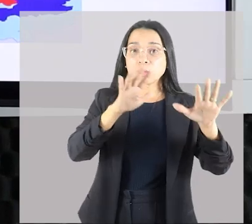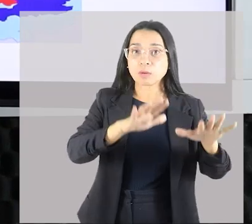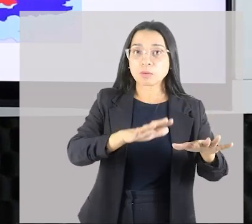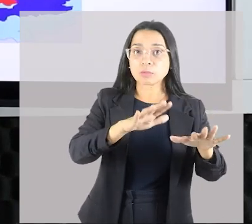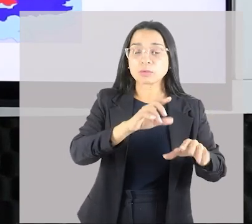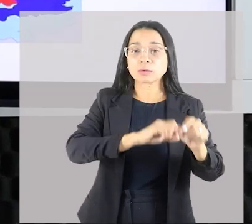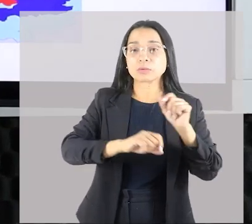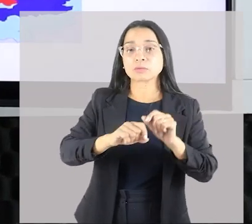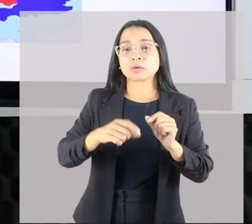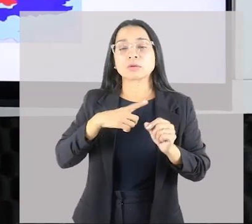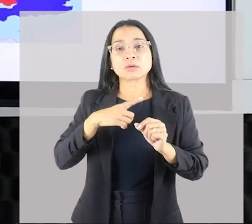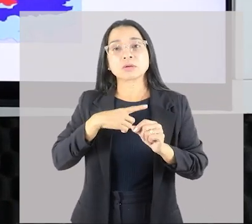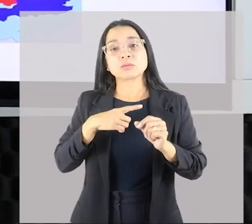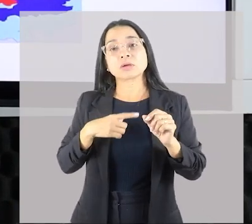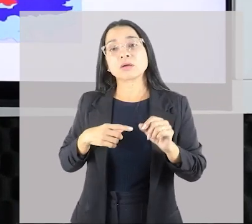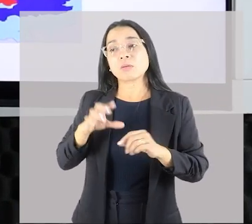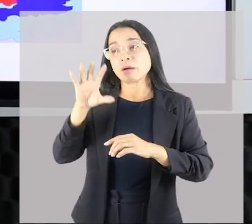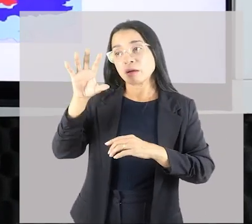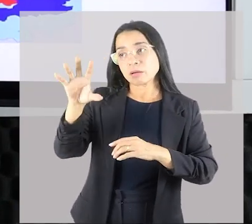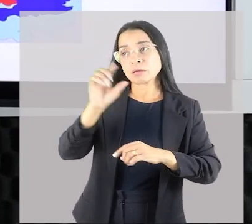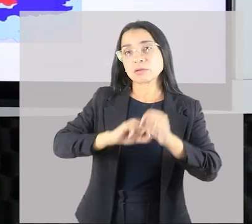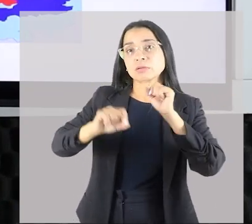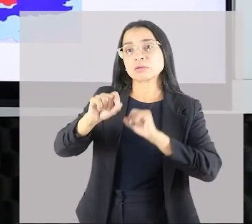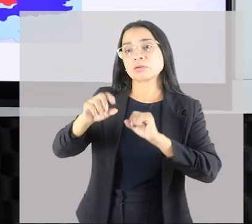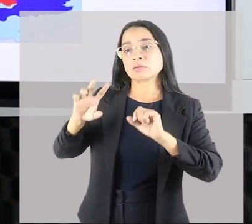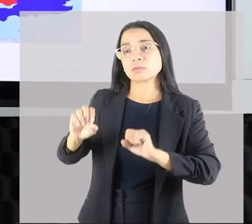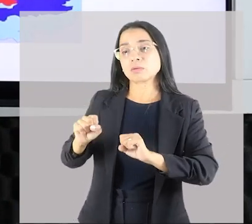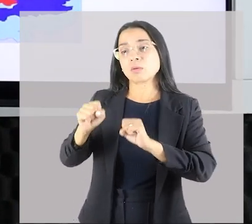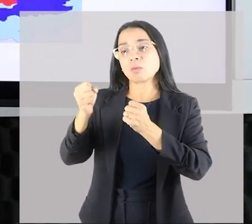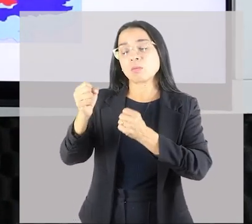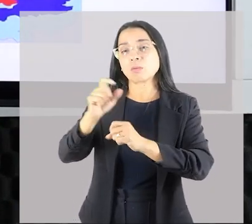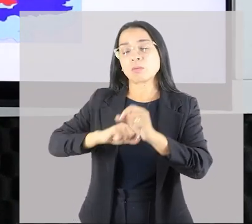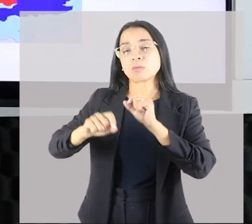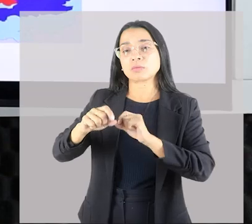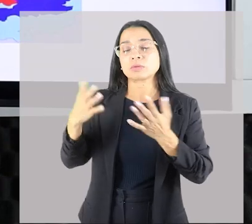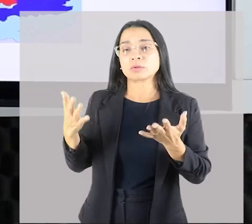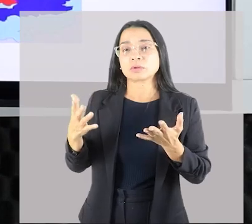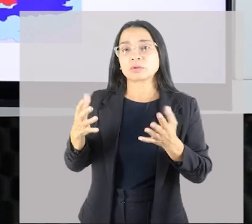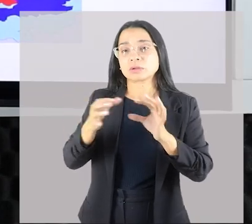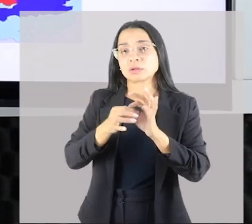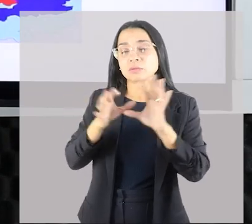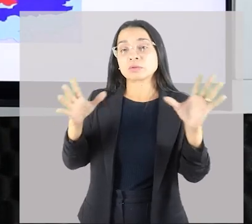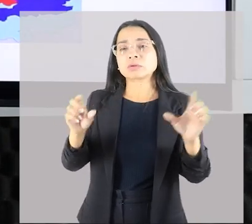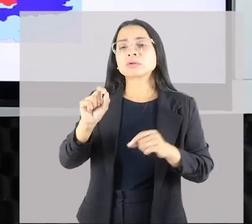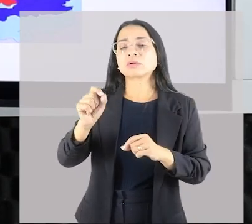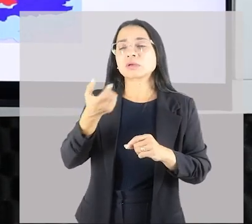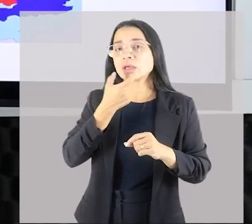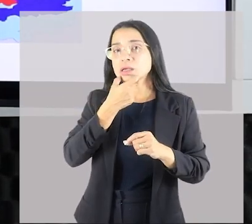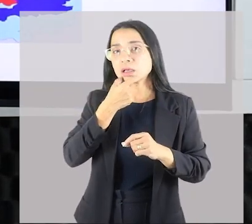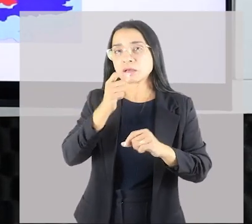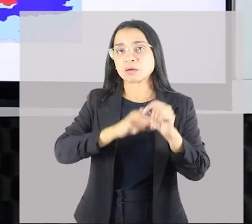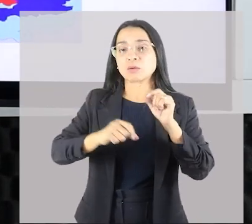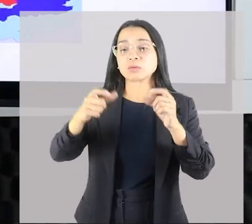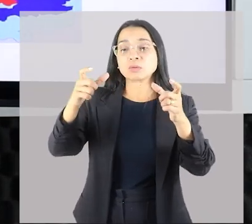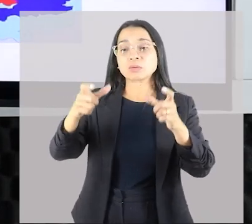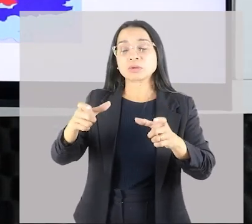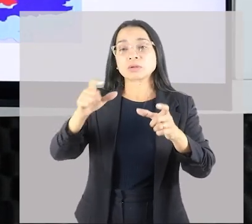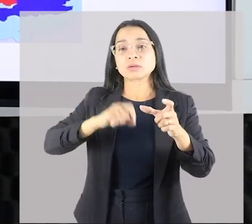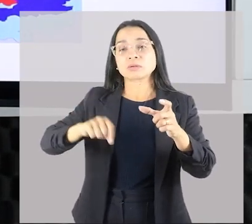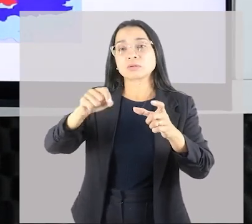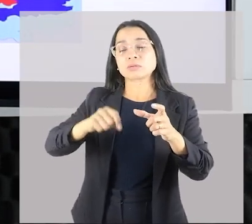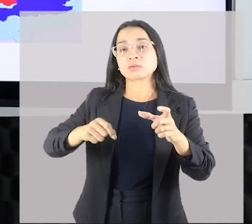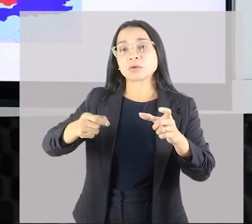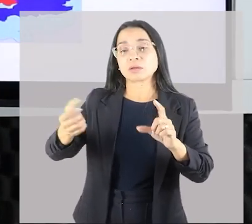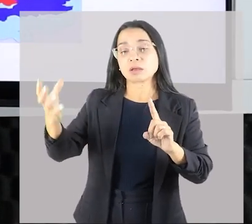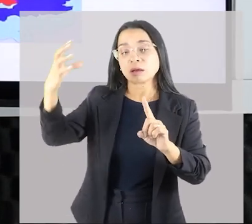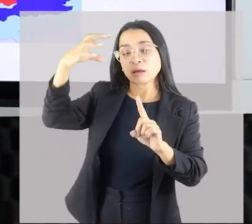ele possui uma região de maior força, maior autonomia, que é a Inglaterra, onde está situada a coroa britânica. Então,